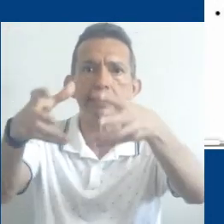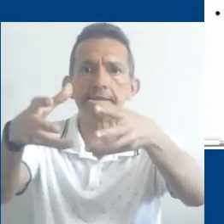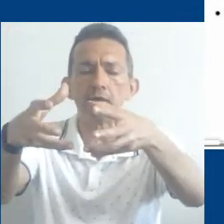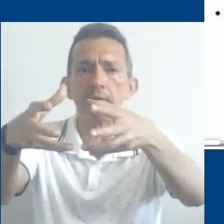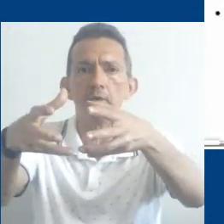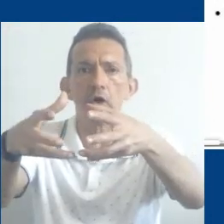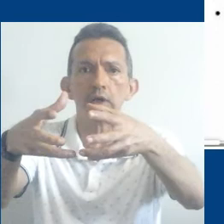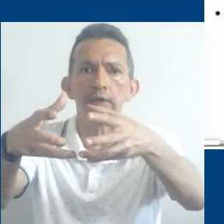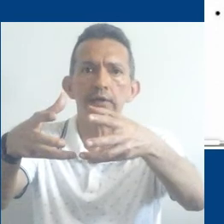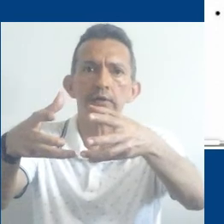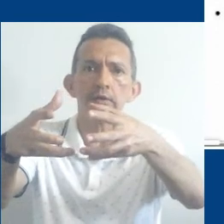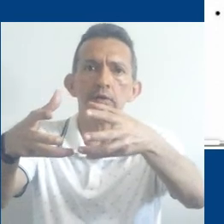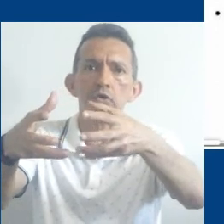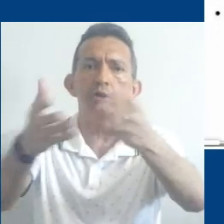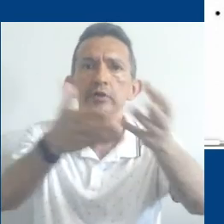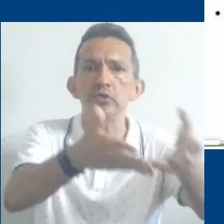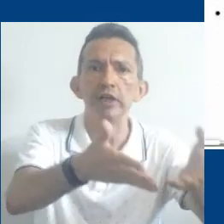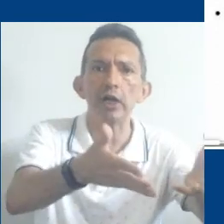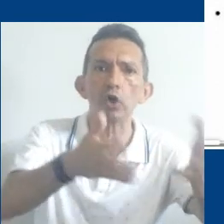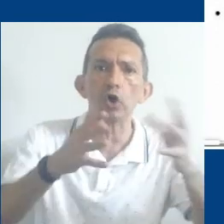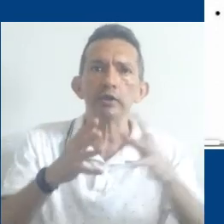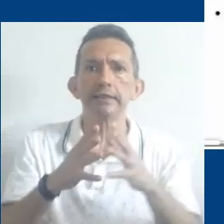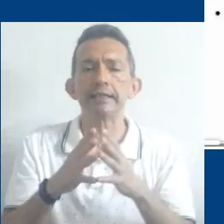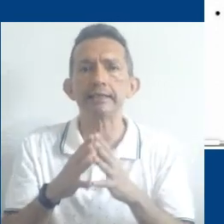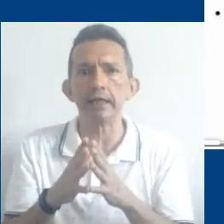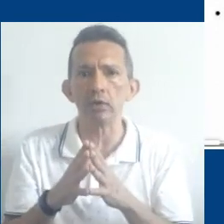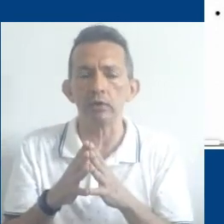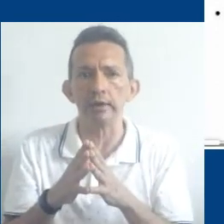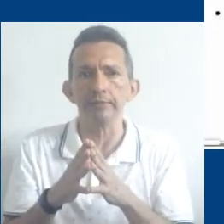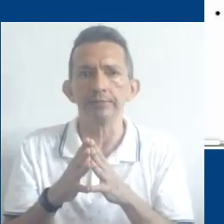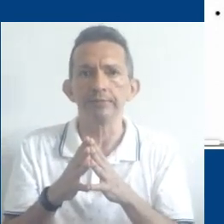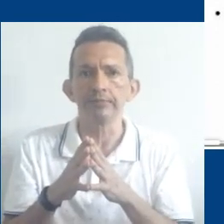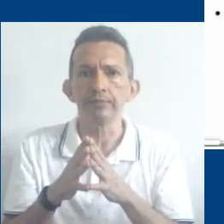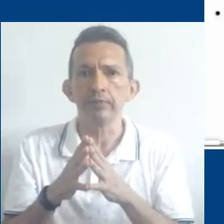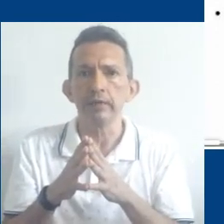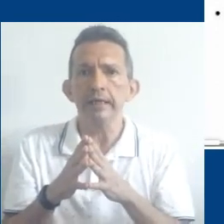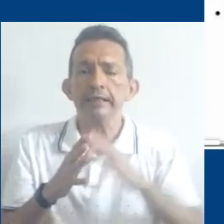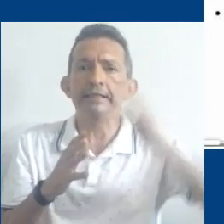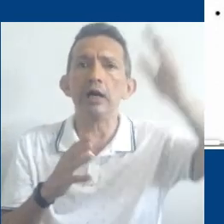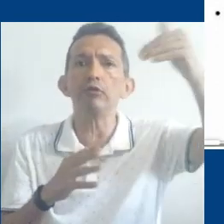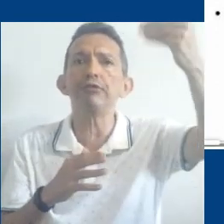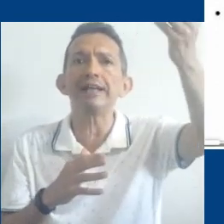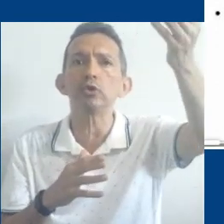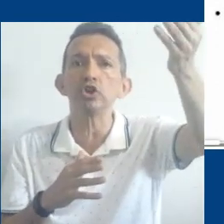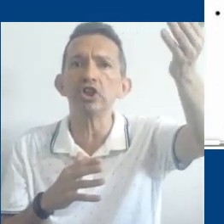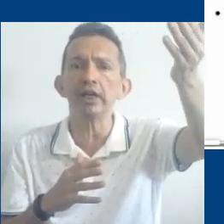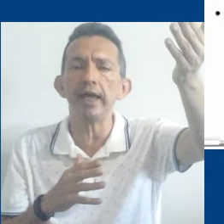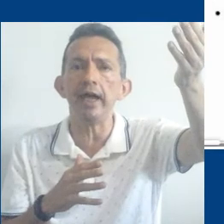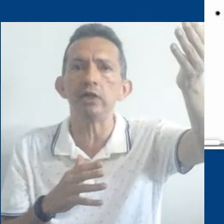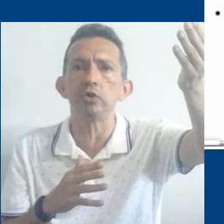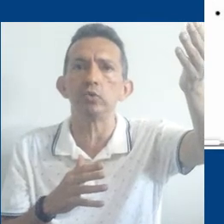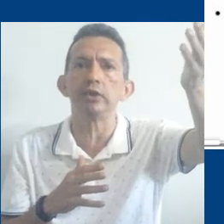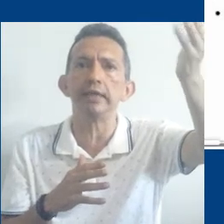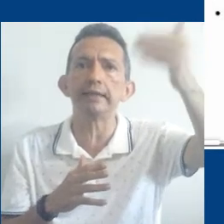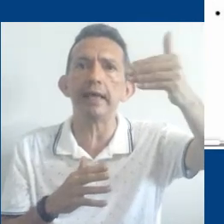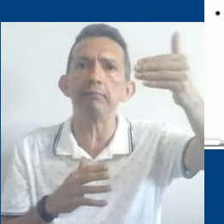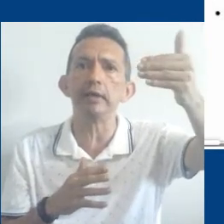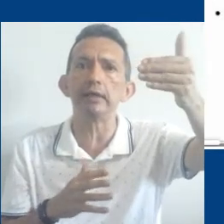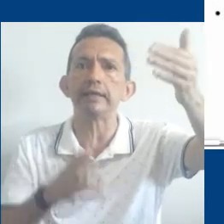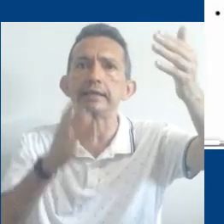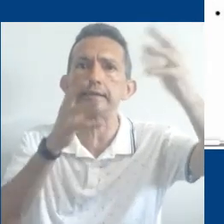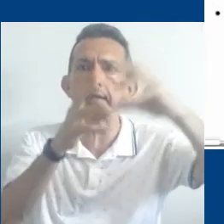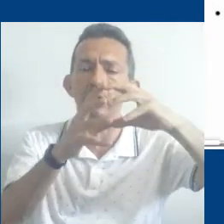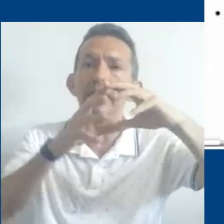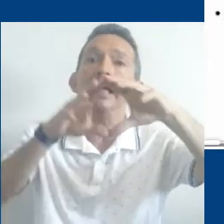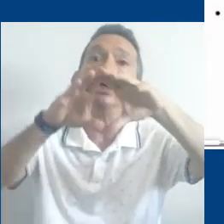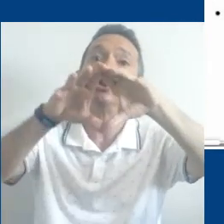quando essa célula morre, eu chamo isso de necrose da célula. Se é um fator genético que determina